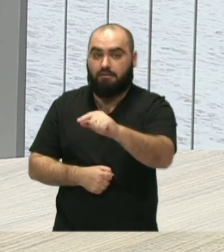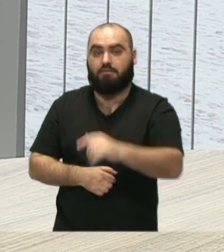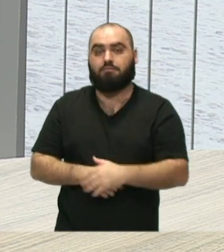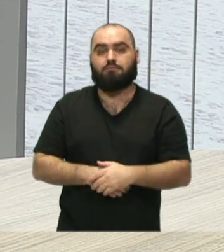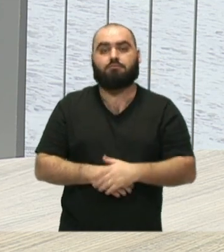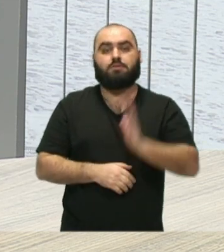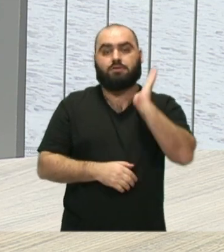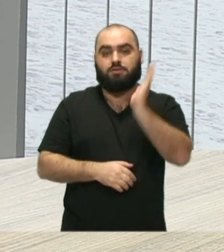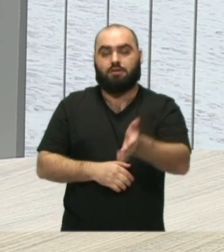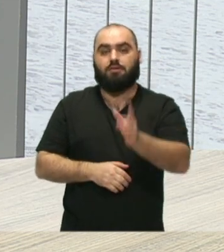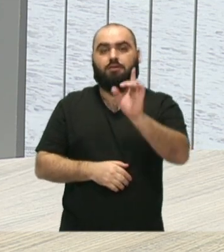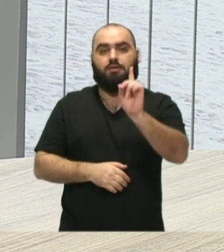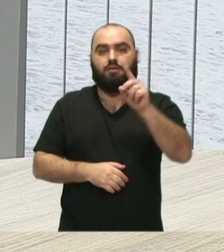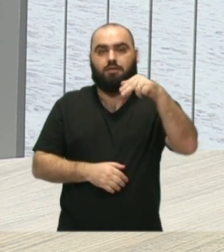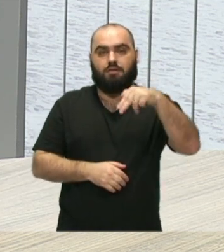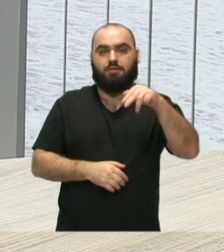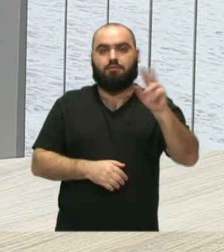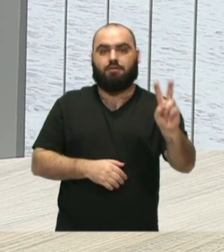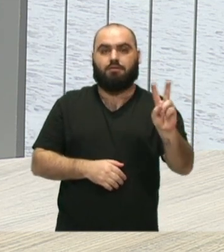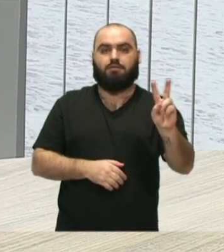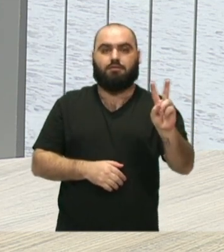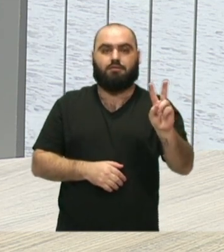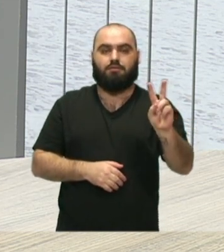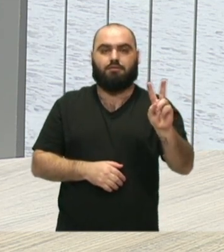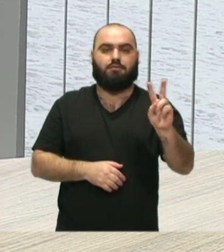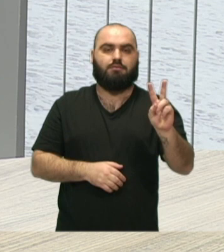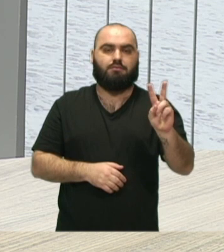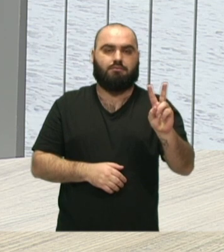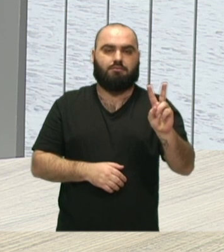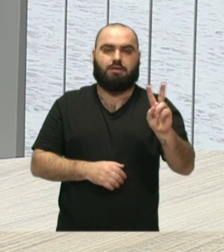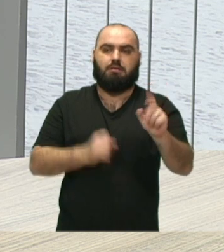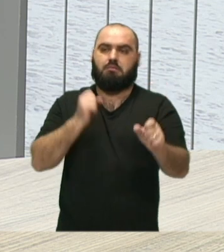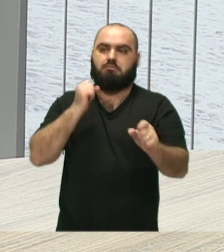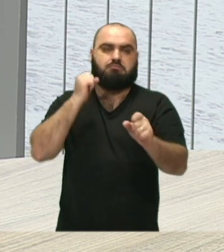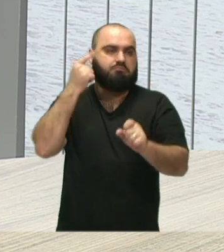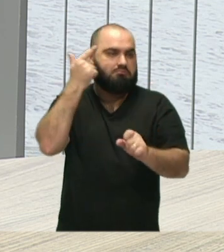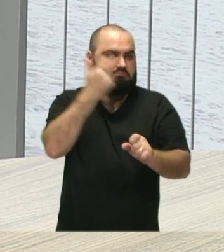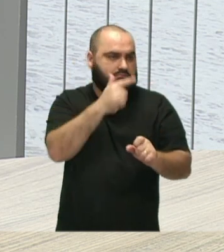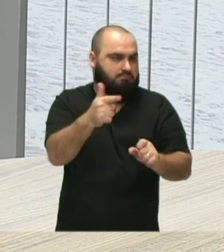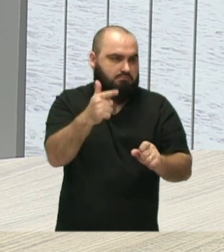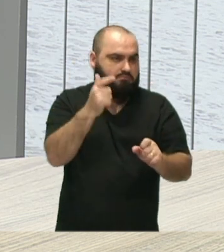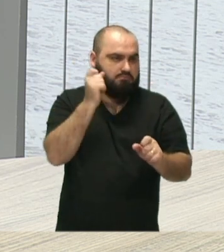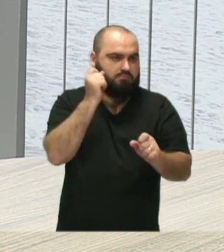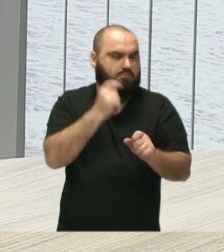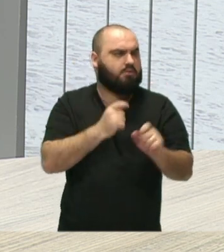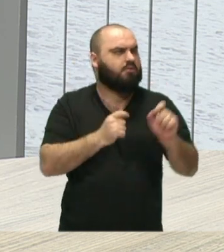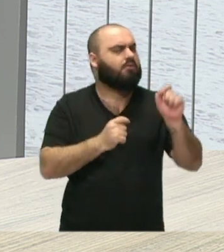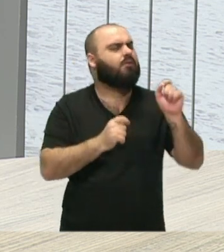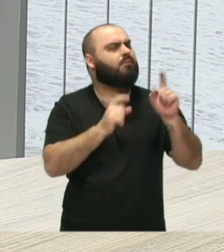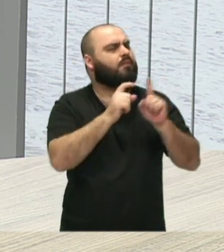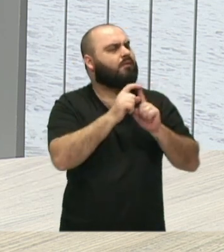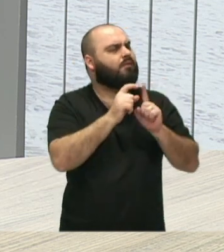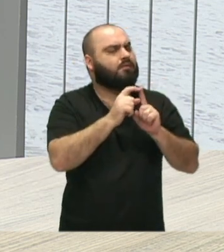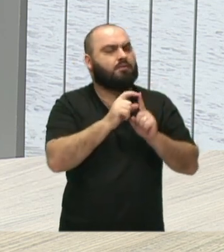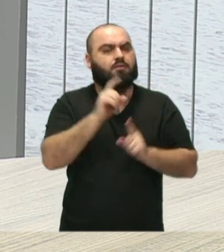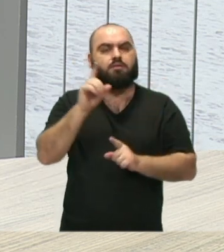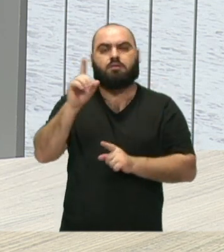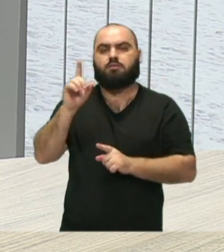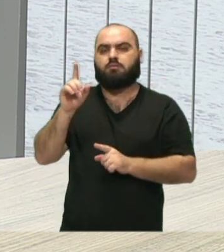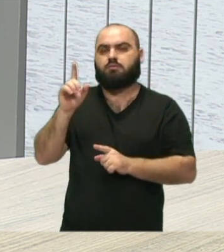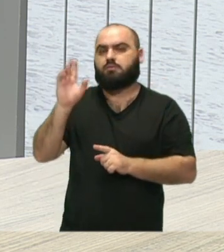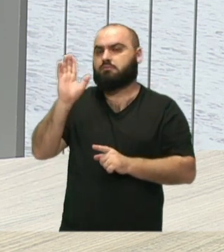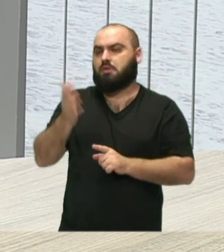preenchida a DNV como um quesito raça, então você nem encontra essa população, ela não nasce... Desculpa, vem preenchido o quê? Ela já vem preenchida,